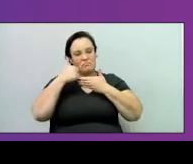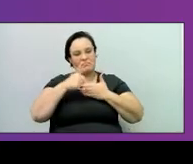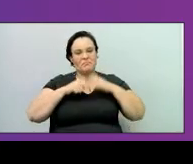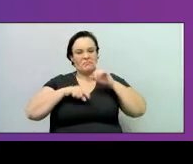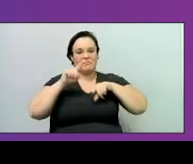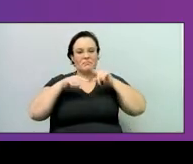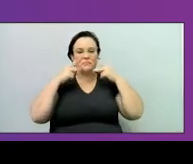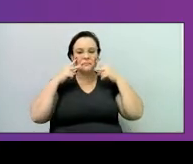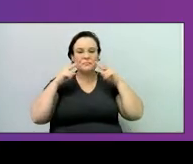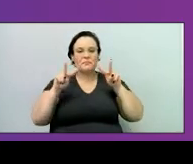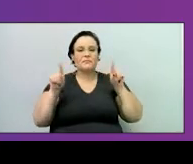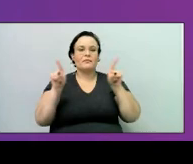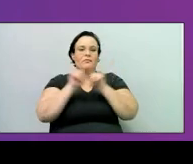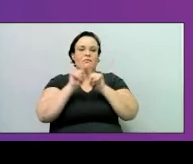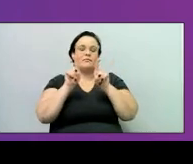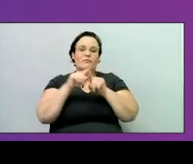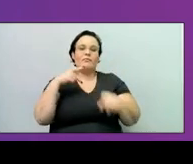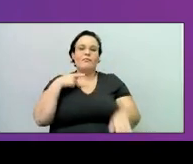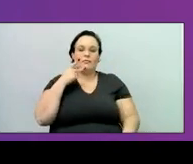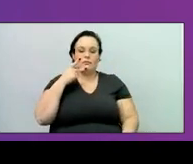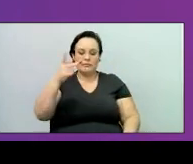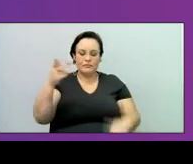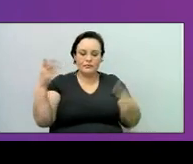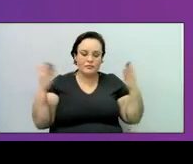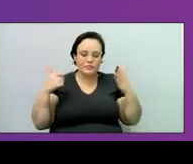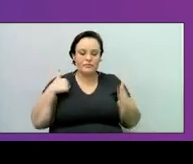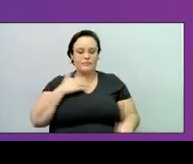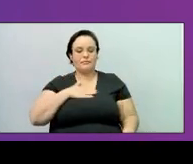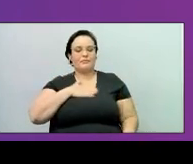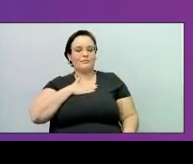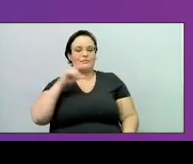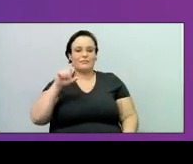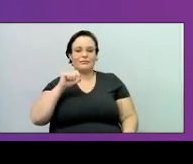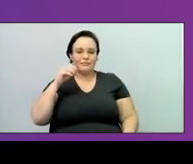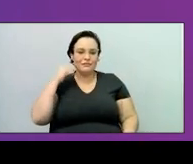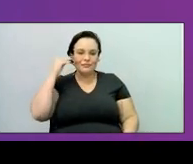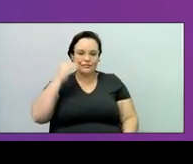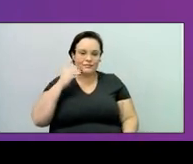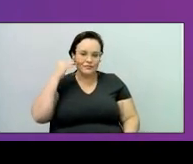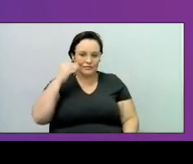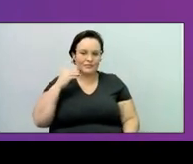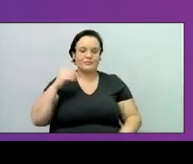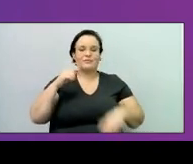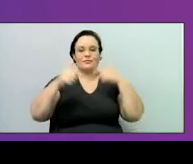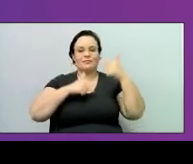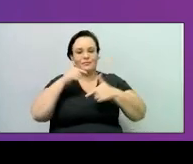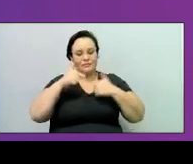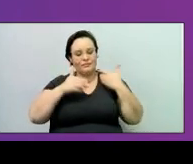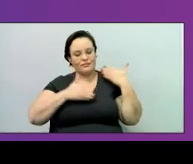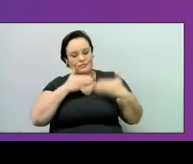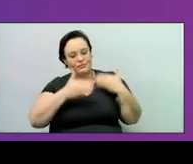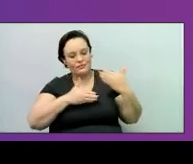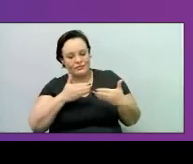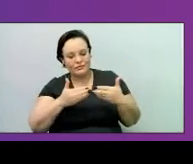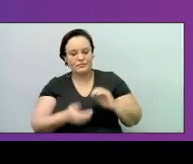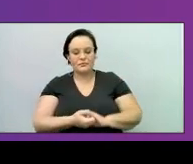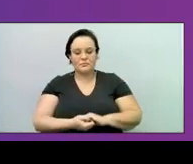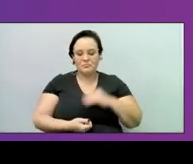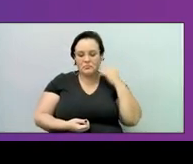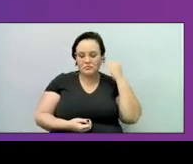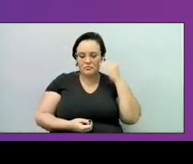como estava dizendo agora eu gosto muito dessa experiência de trabalhar processos de experimentos de